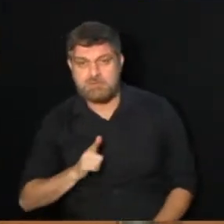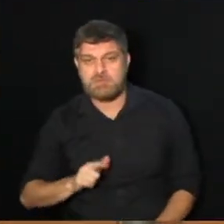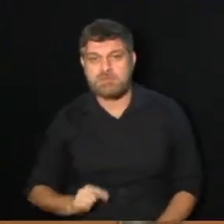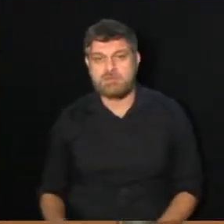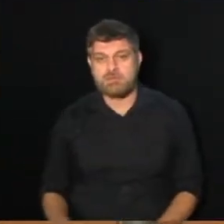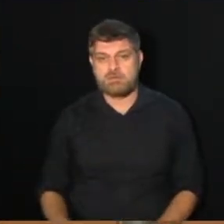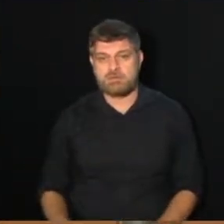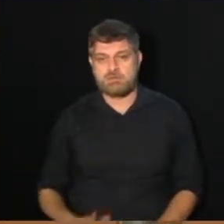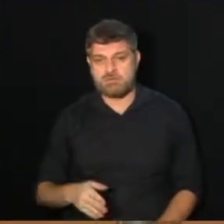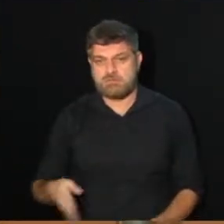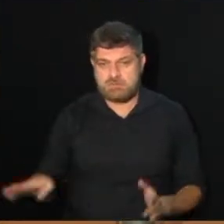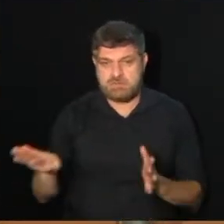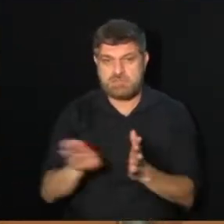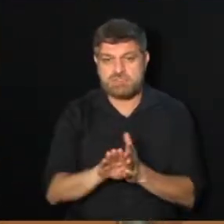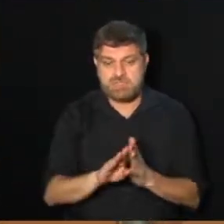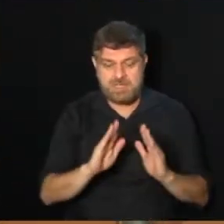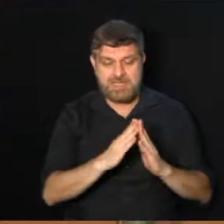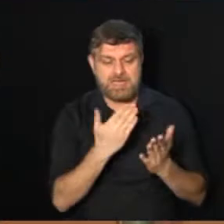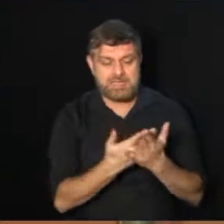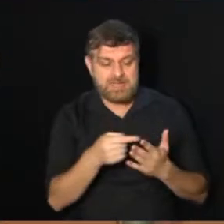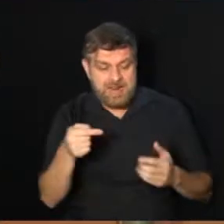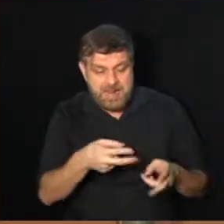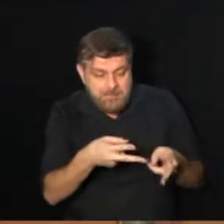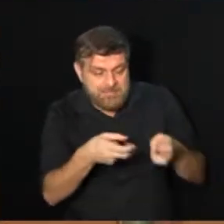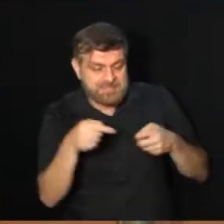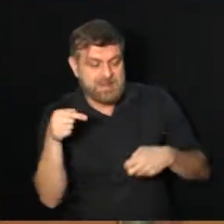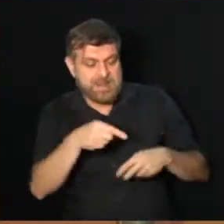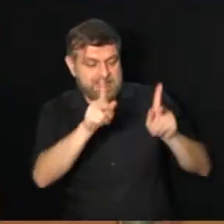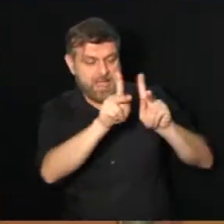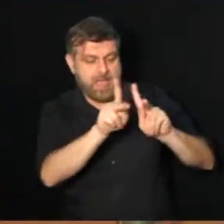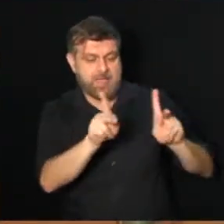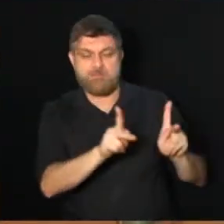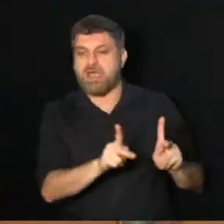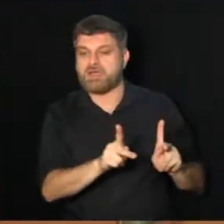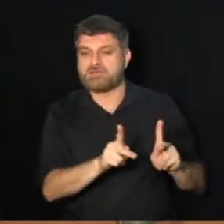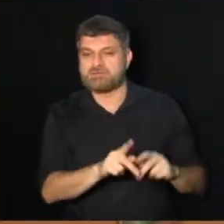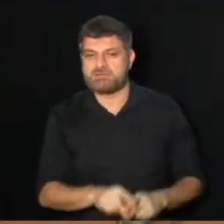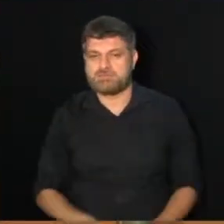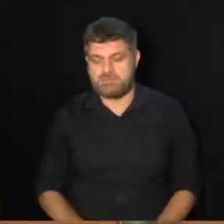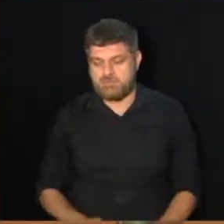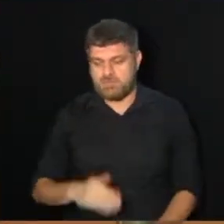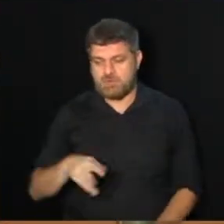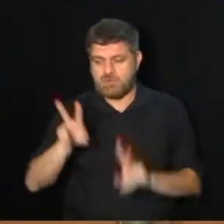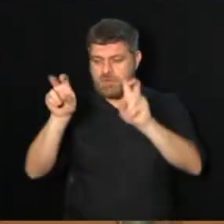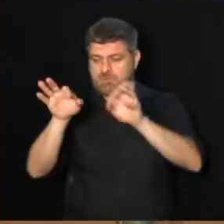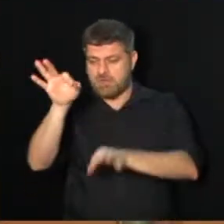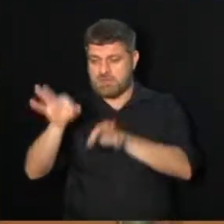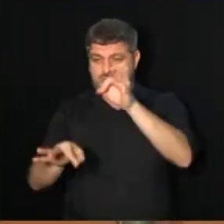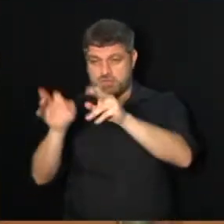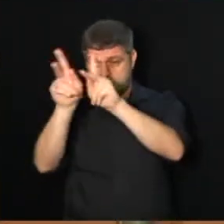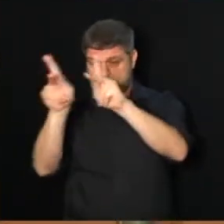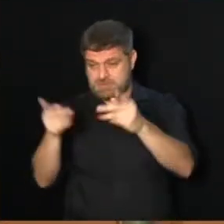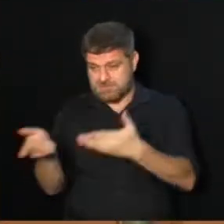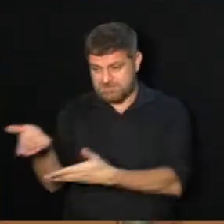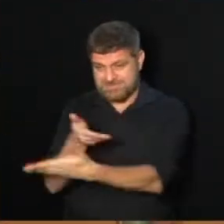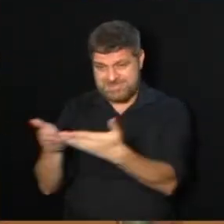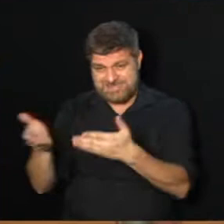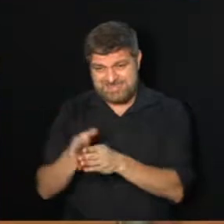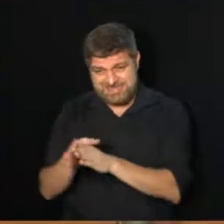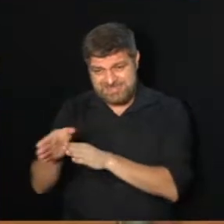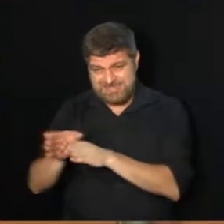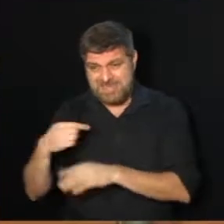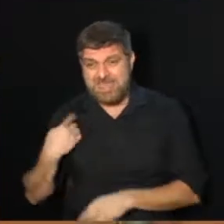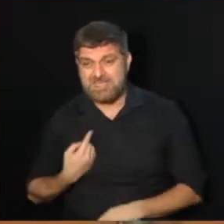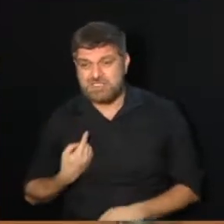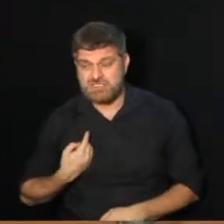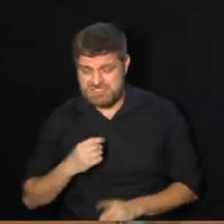você chega, você vê, a escola respira a cultura de paz. E quando nós falamos de justiça restaurativa, a gente vive numa sociedade pautada na cultura